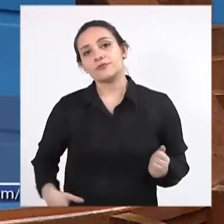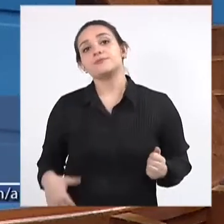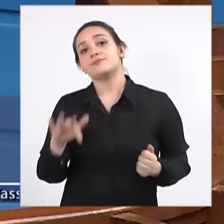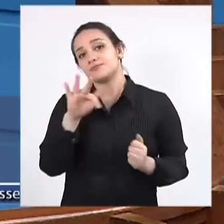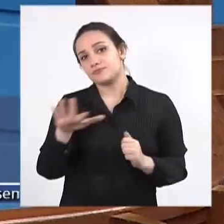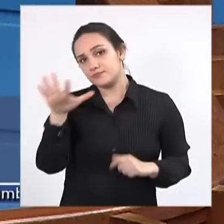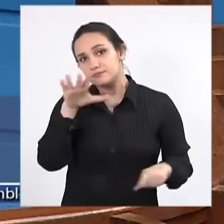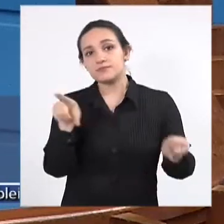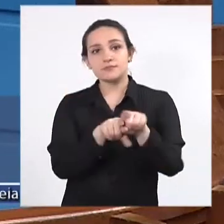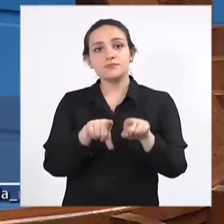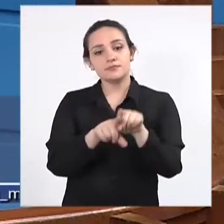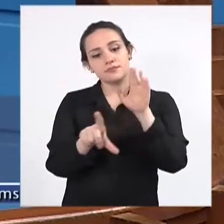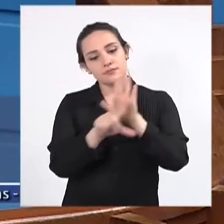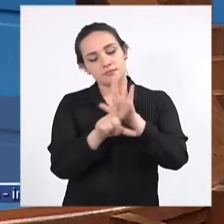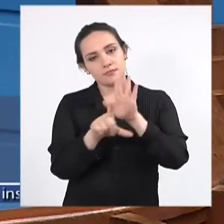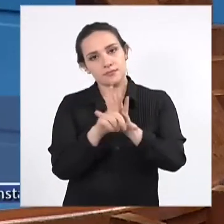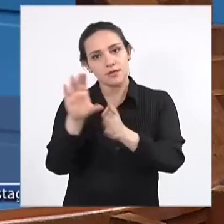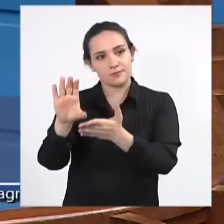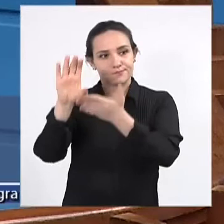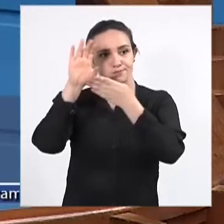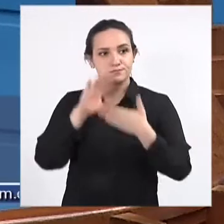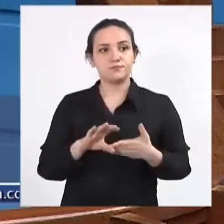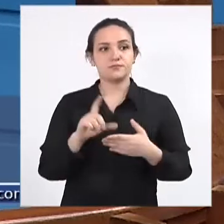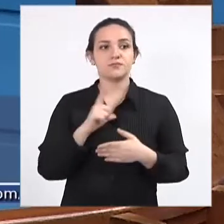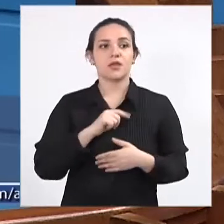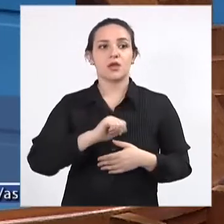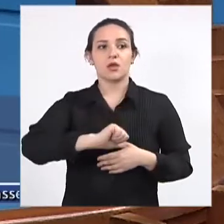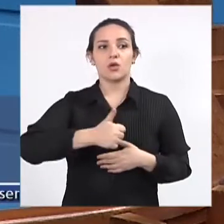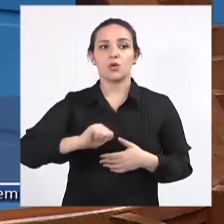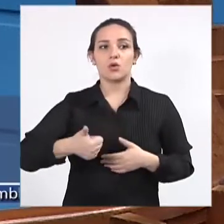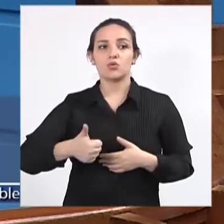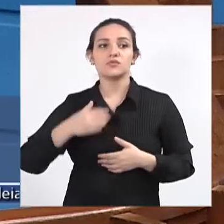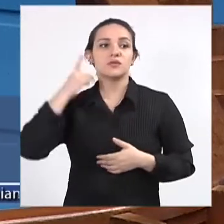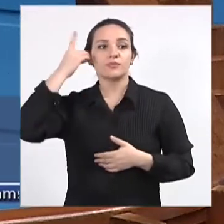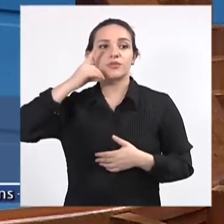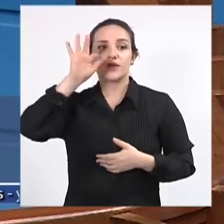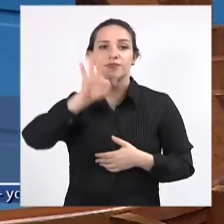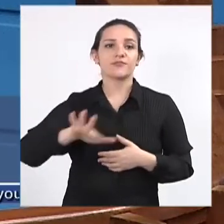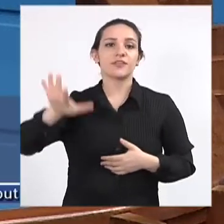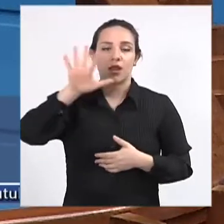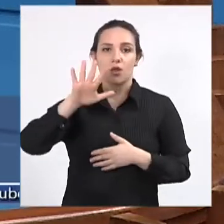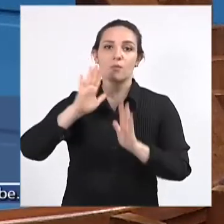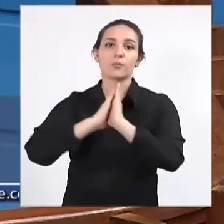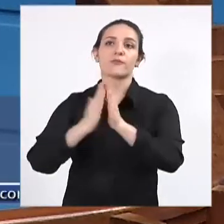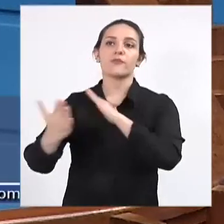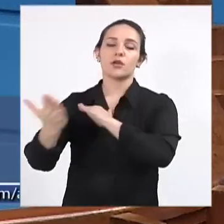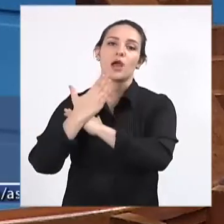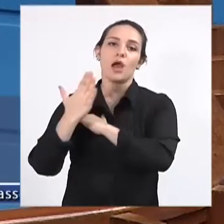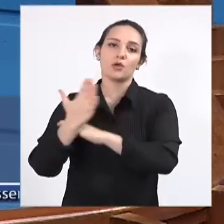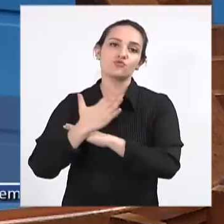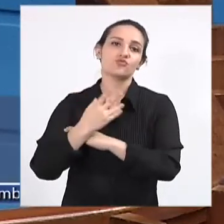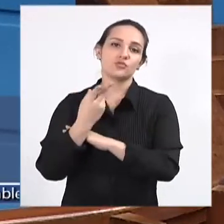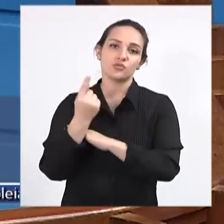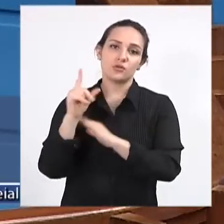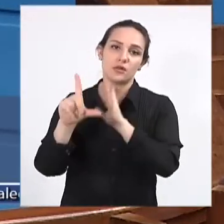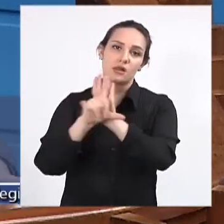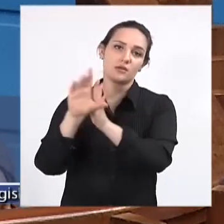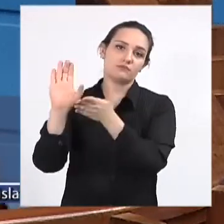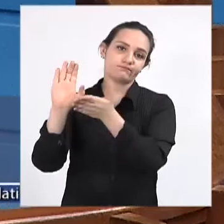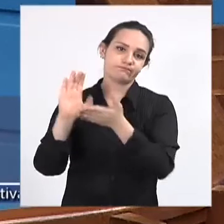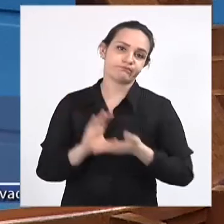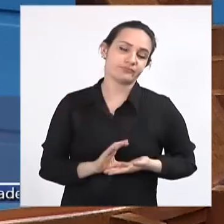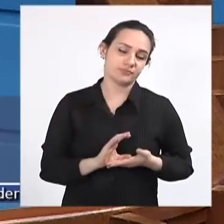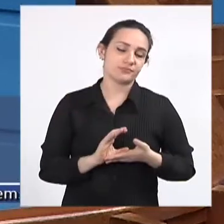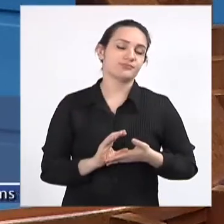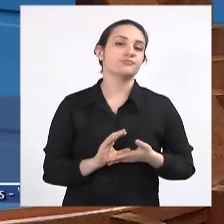parlamentares, dos nossos 11 parlamentares federais no Congresso Nacional, que possam evitar esforços no sentido de